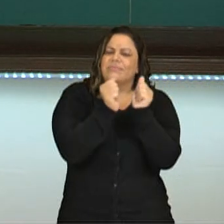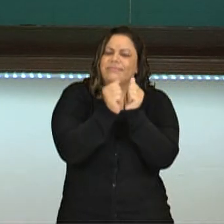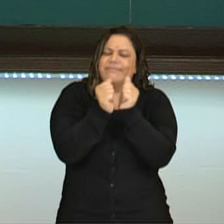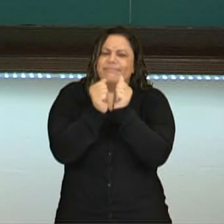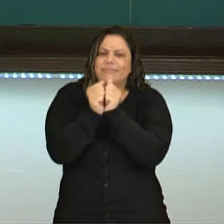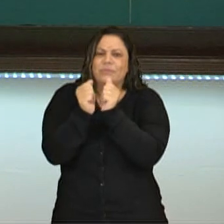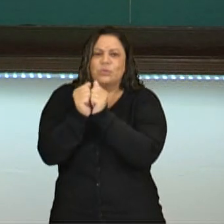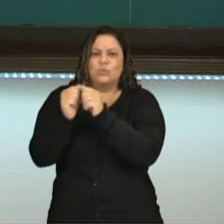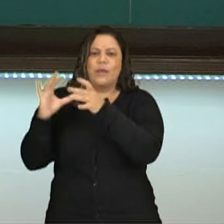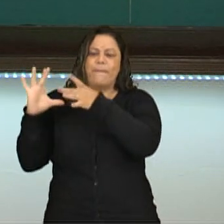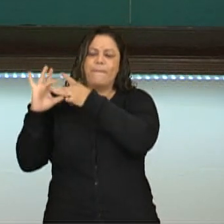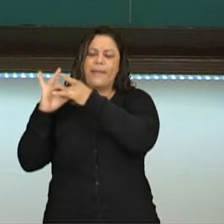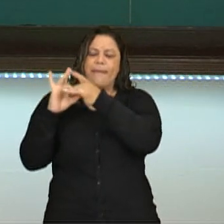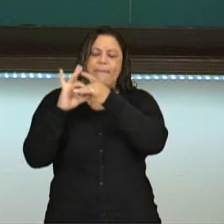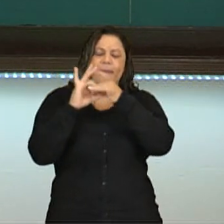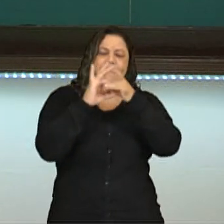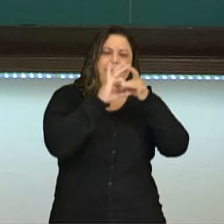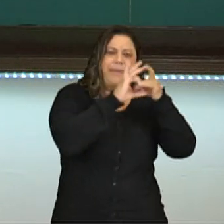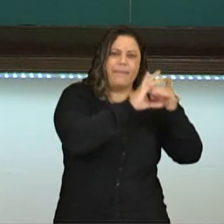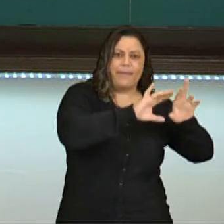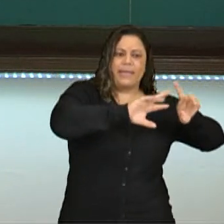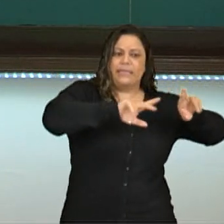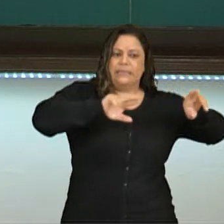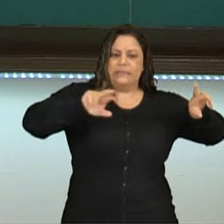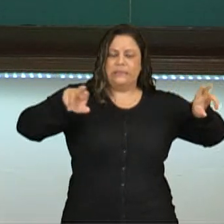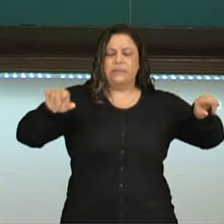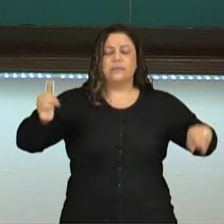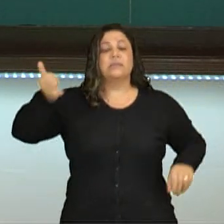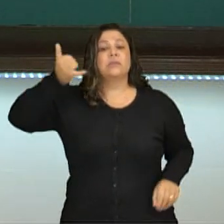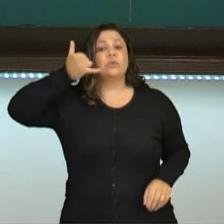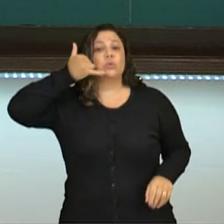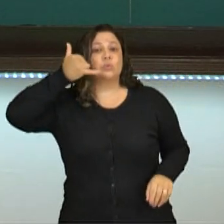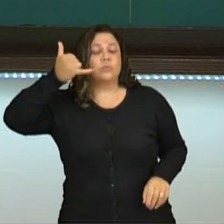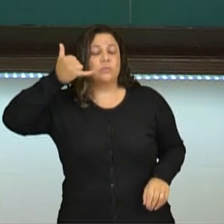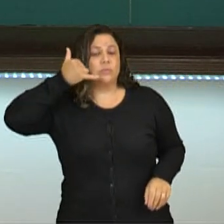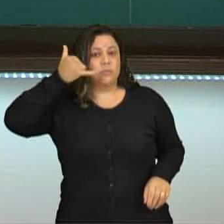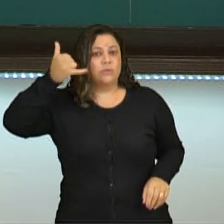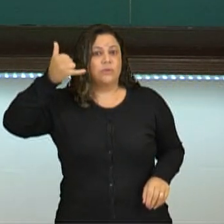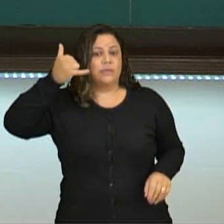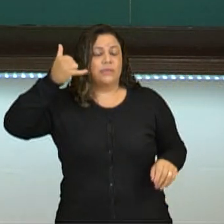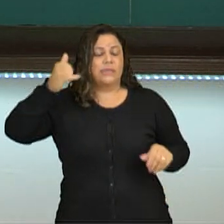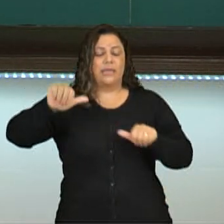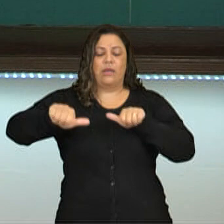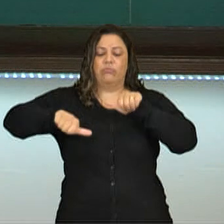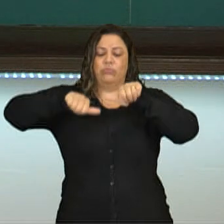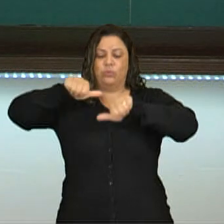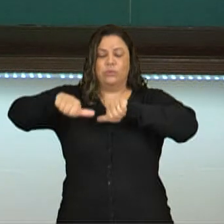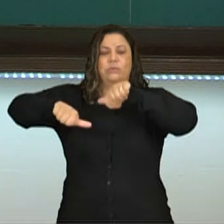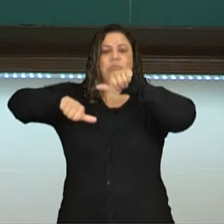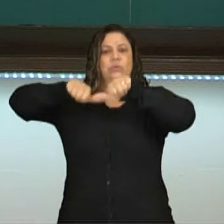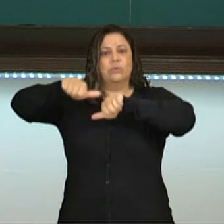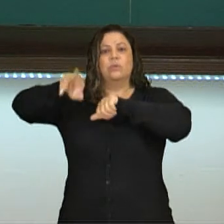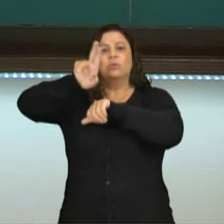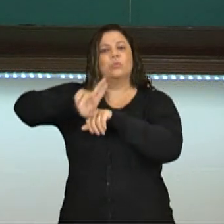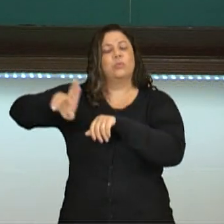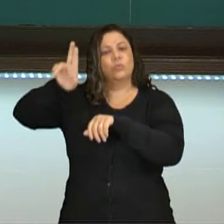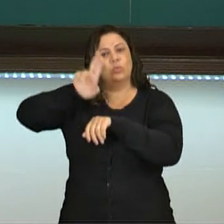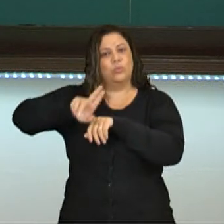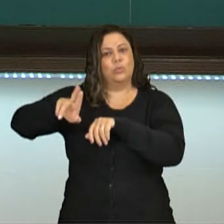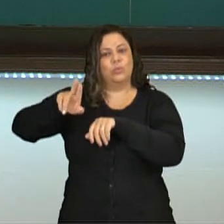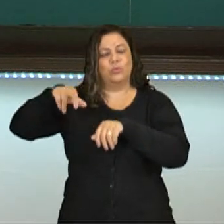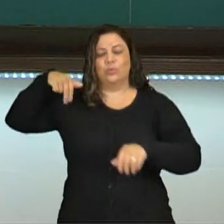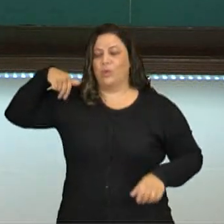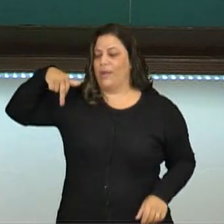se conectando, de forma que os telefones iriam trocando de células conforme o usuário se